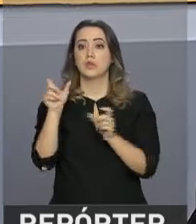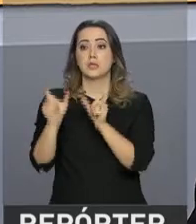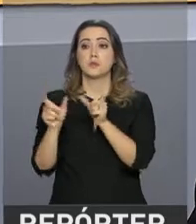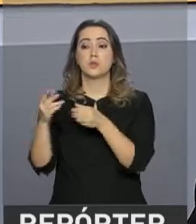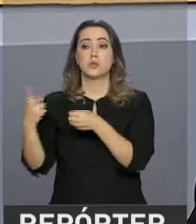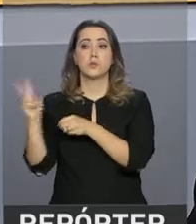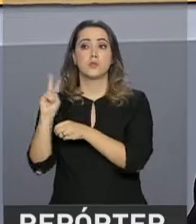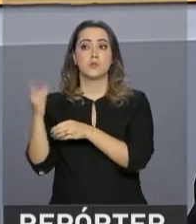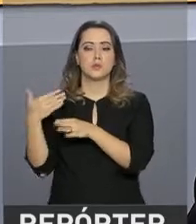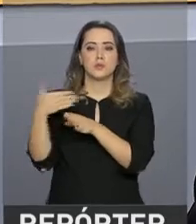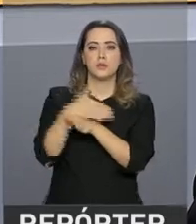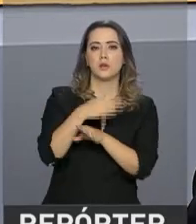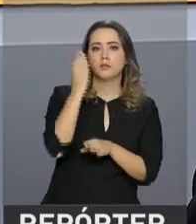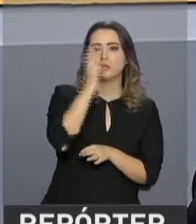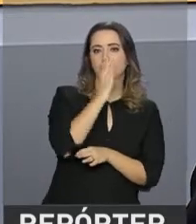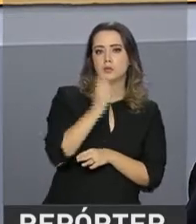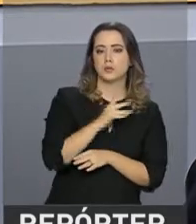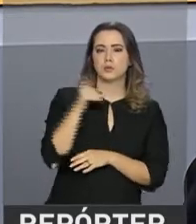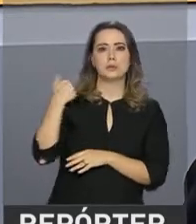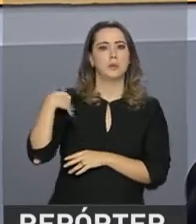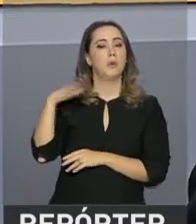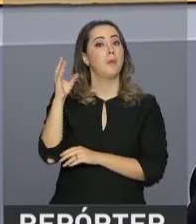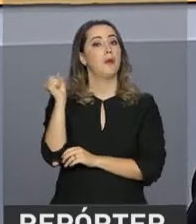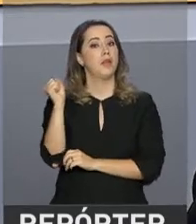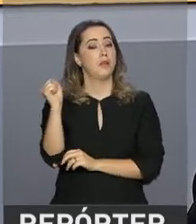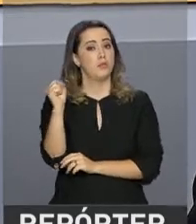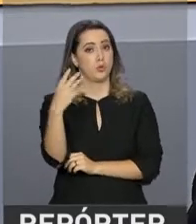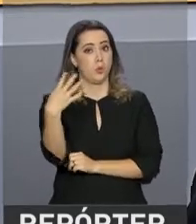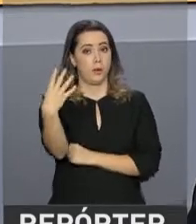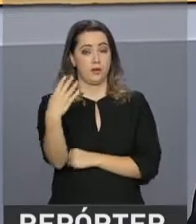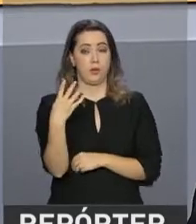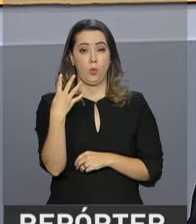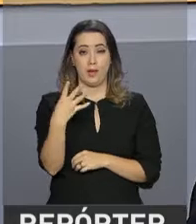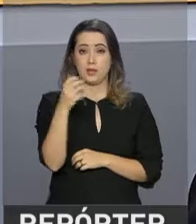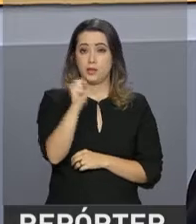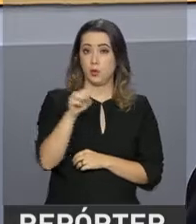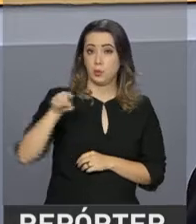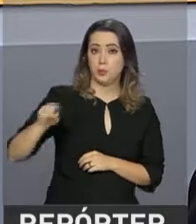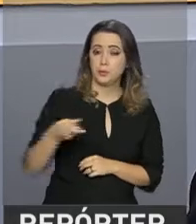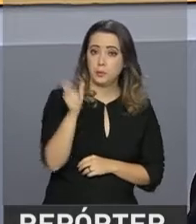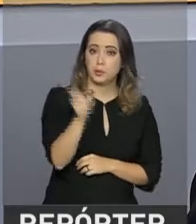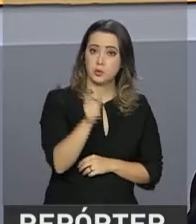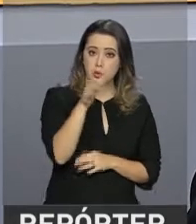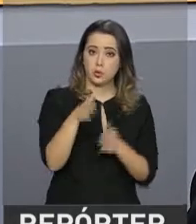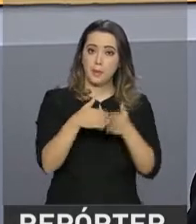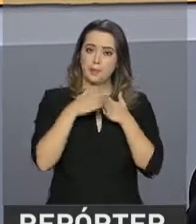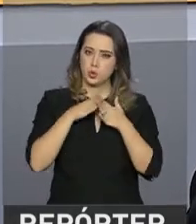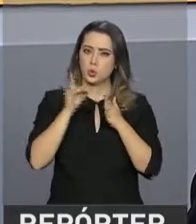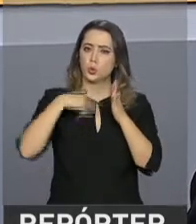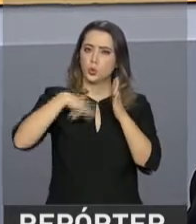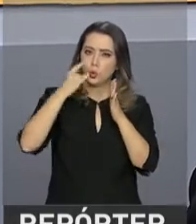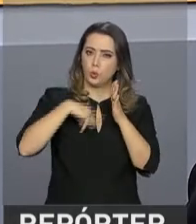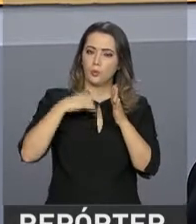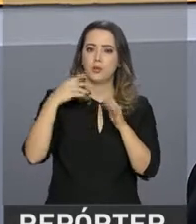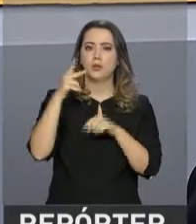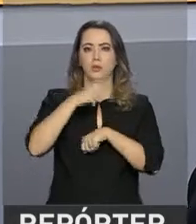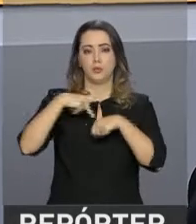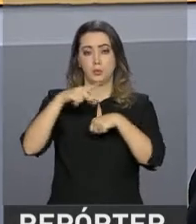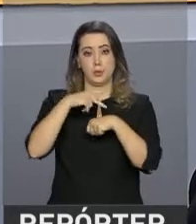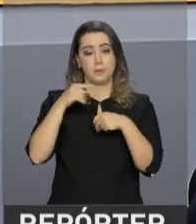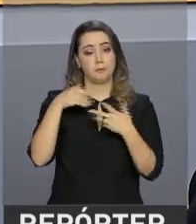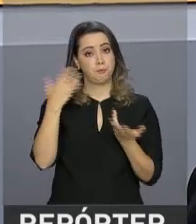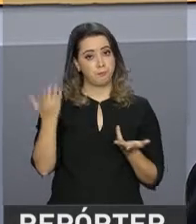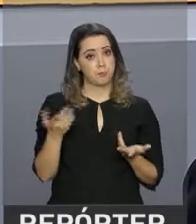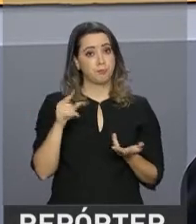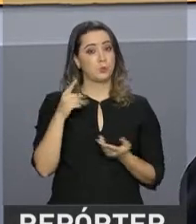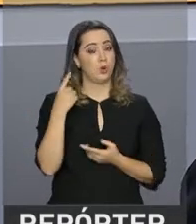venezuelanos para o brasil mais de 48 mil pessoas já solicitaram o pedido de regularização do país somente no